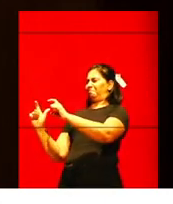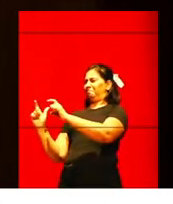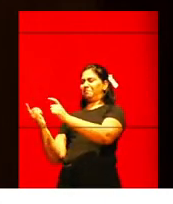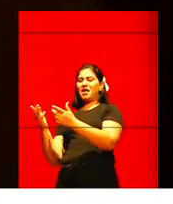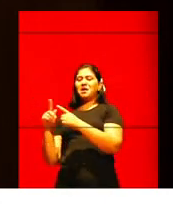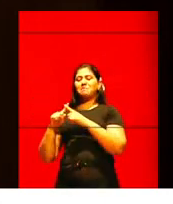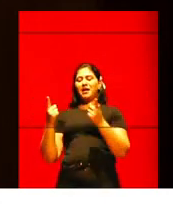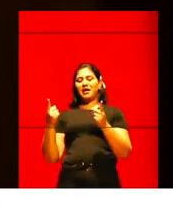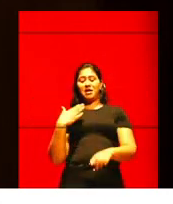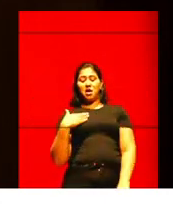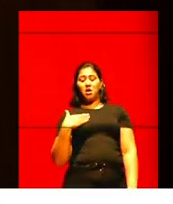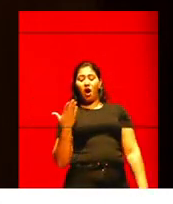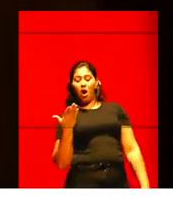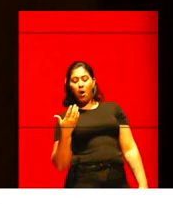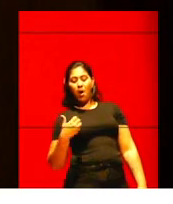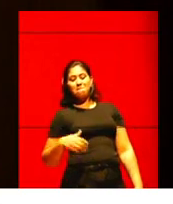13.